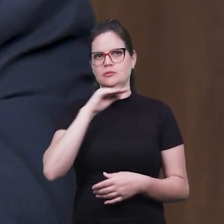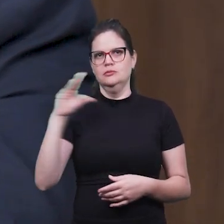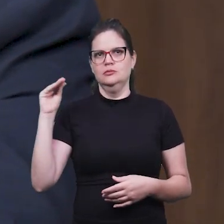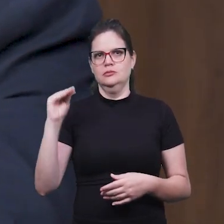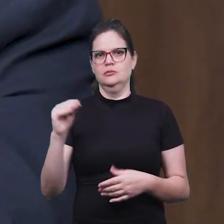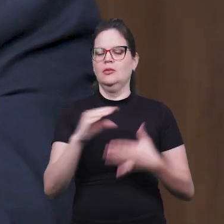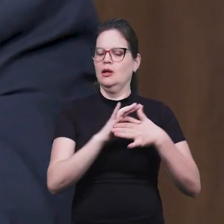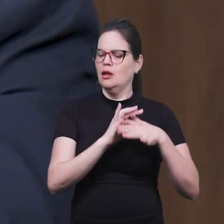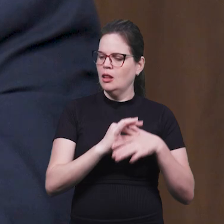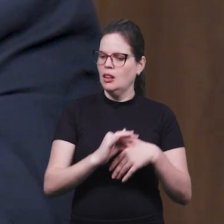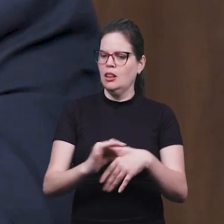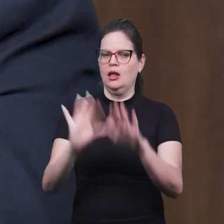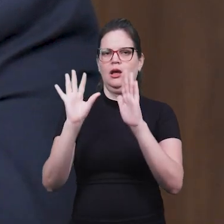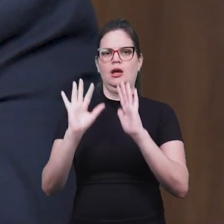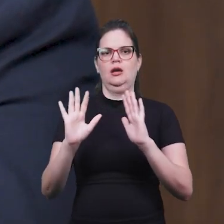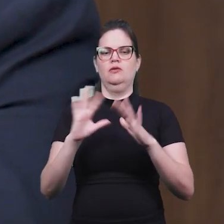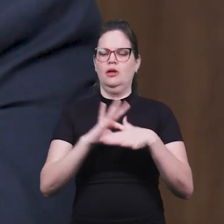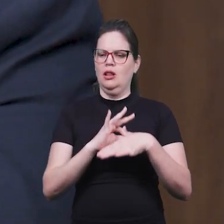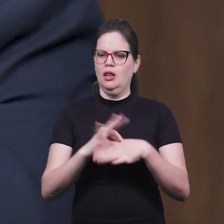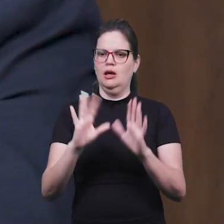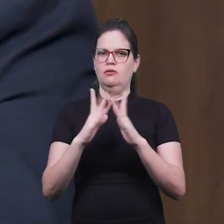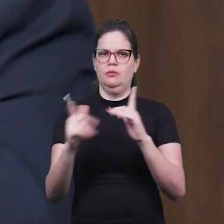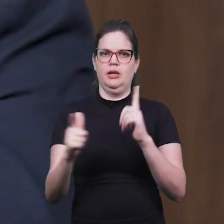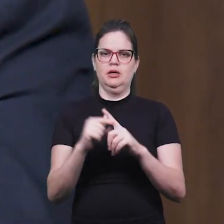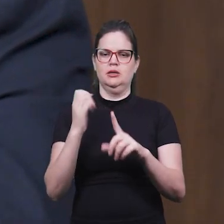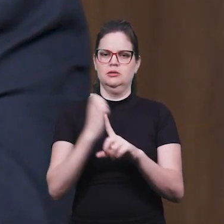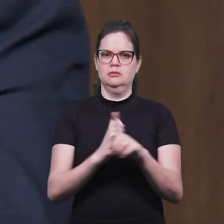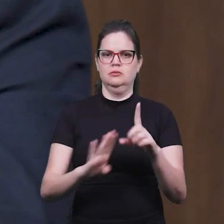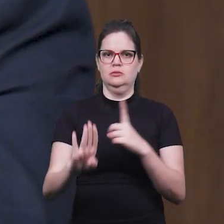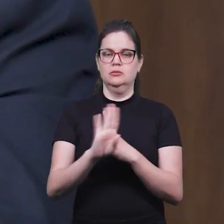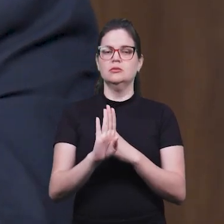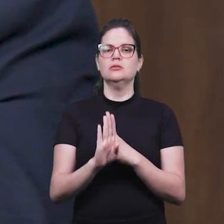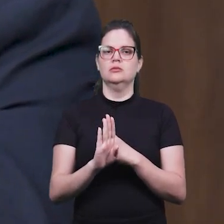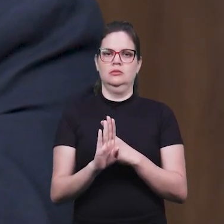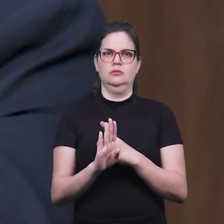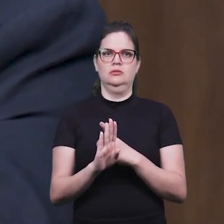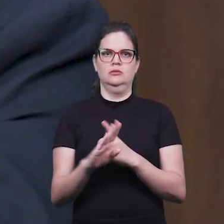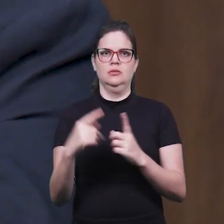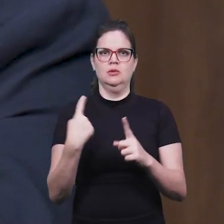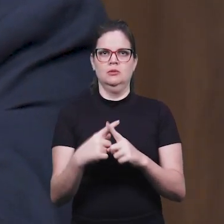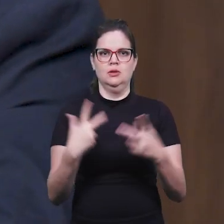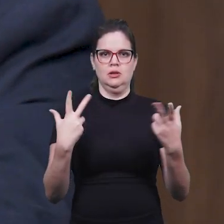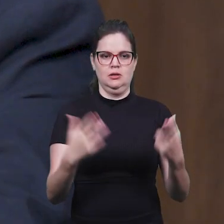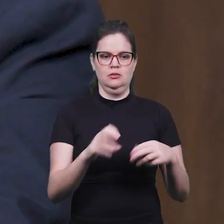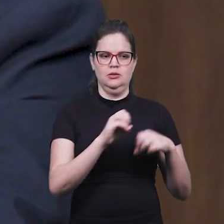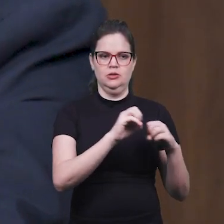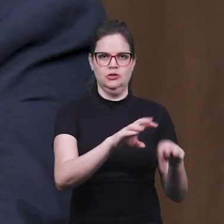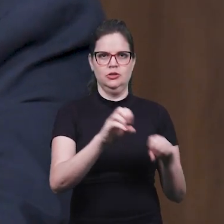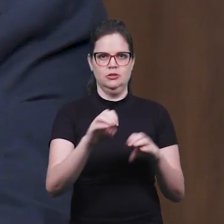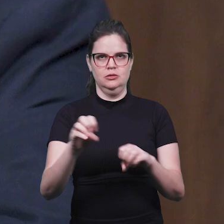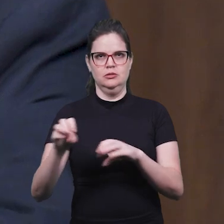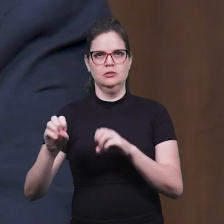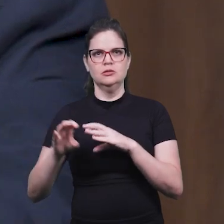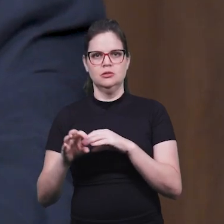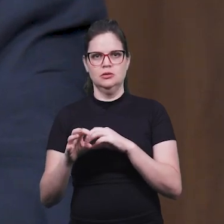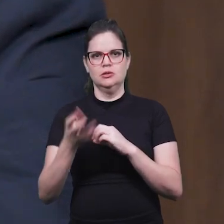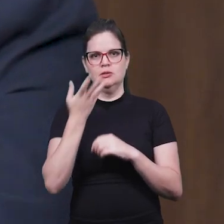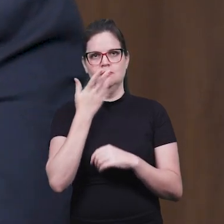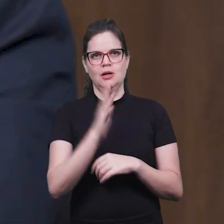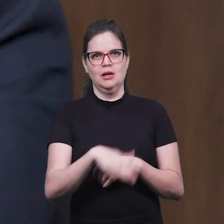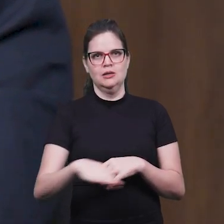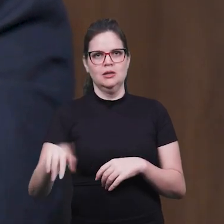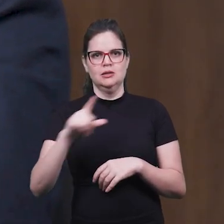seus filhos para isso, porque nós estamos criando. Assim como nós vacinamos as crianças das doenças infecto-contagiosas,